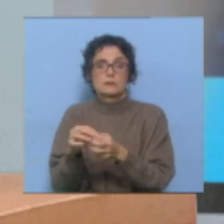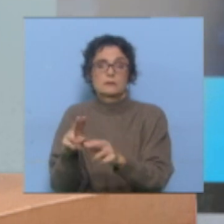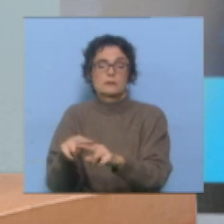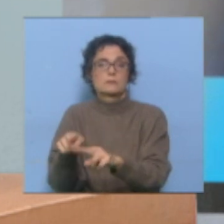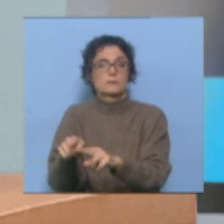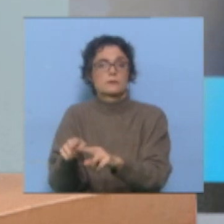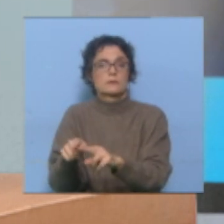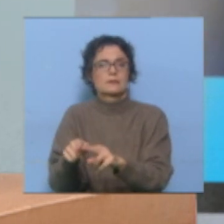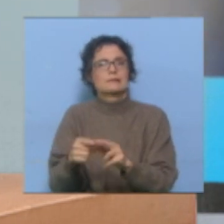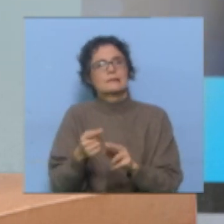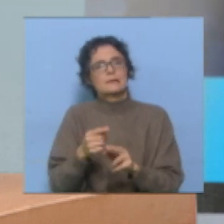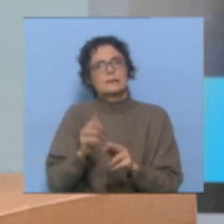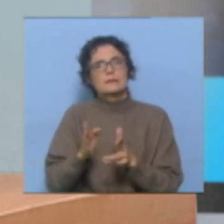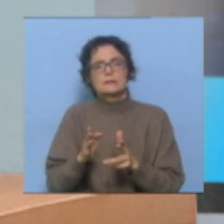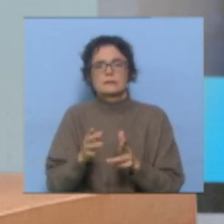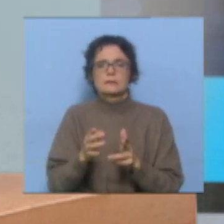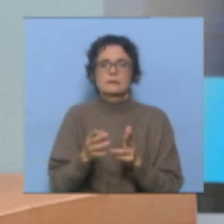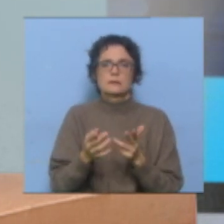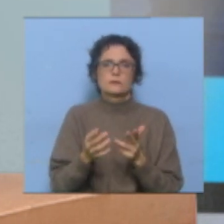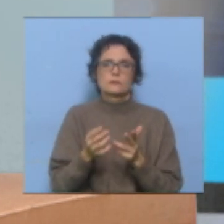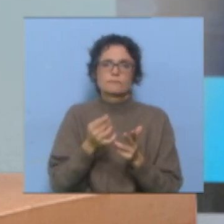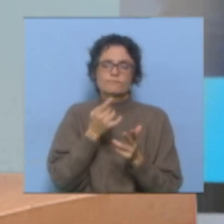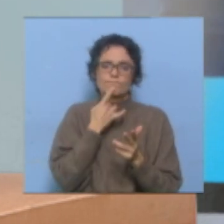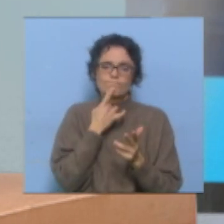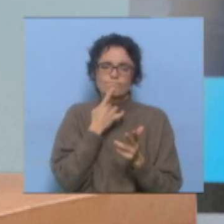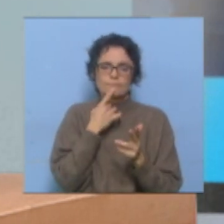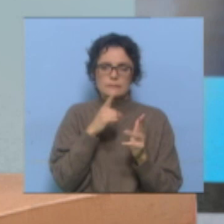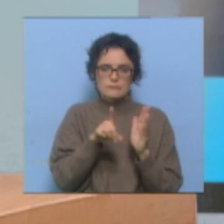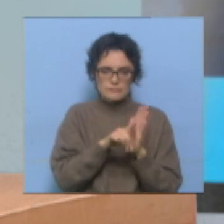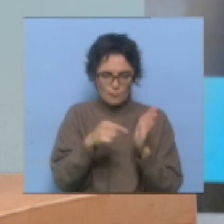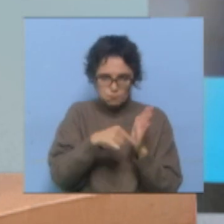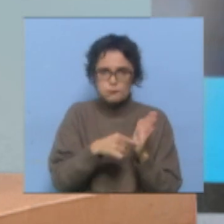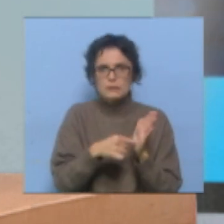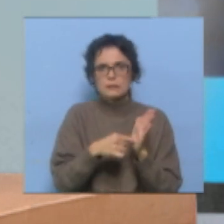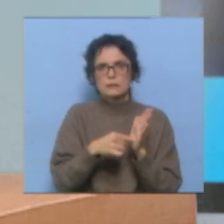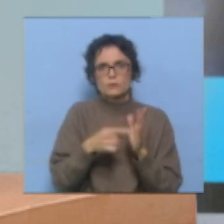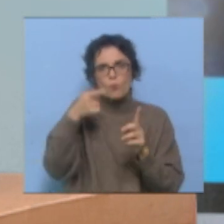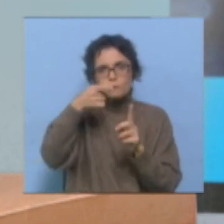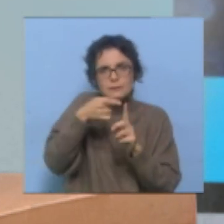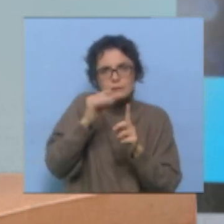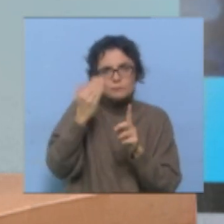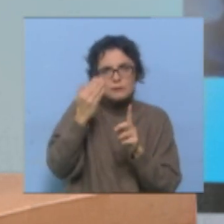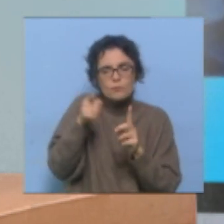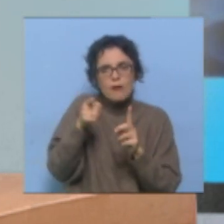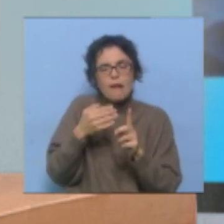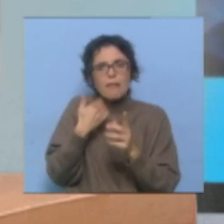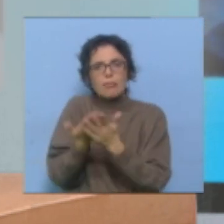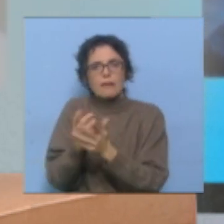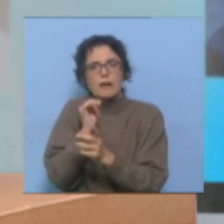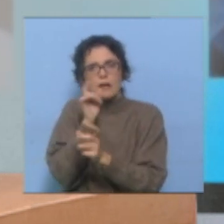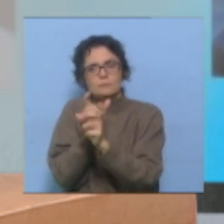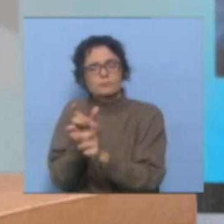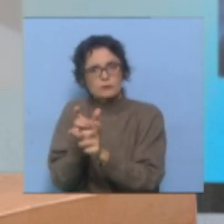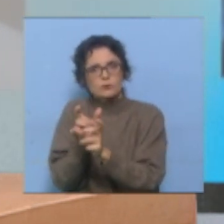que por trás há um sentido de recuperar a pessoa, de que a própria lei, ao ser aplicada, humanize a pessoa e